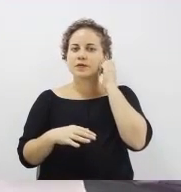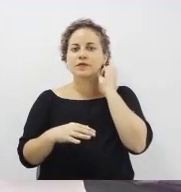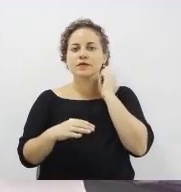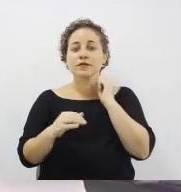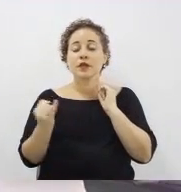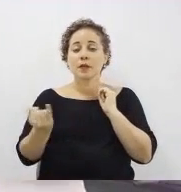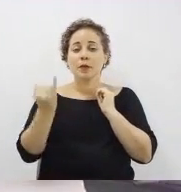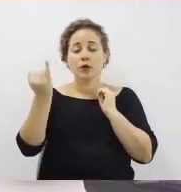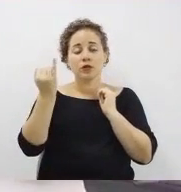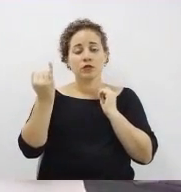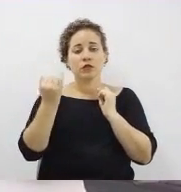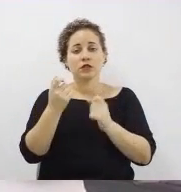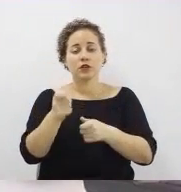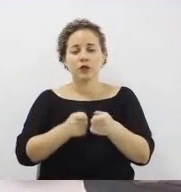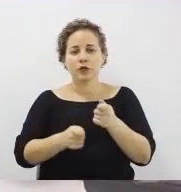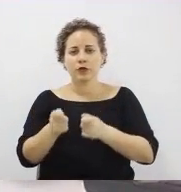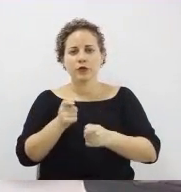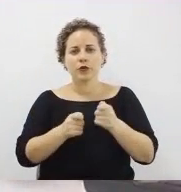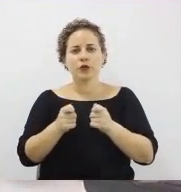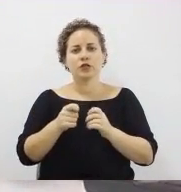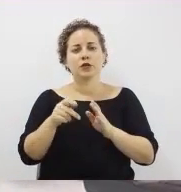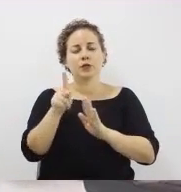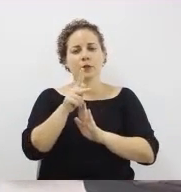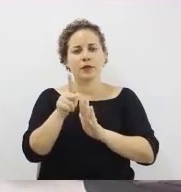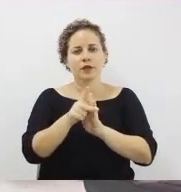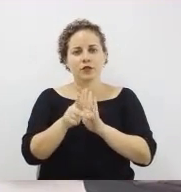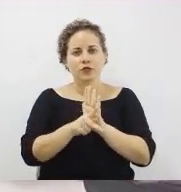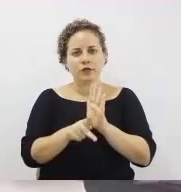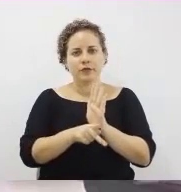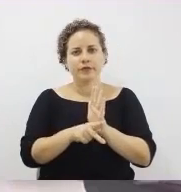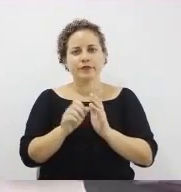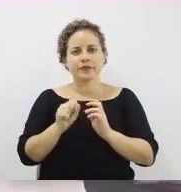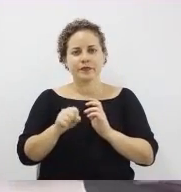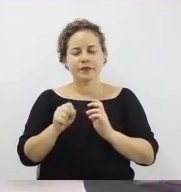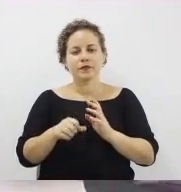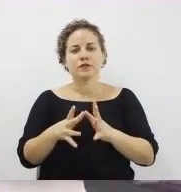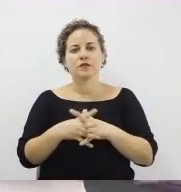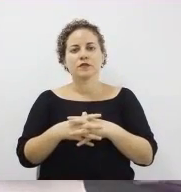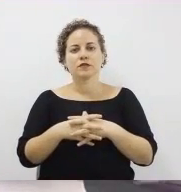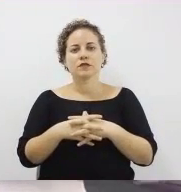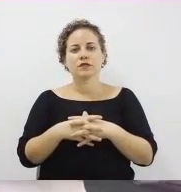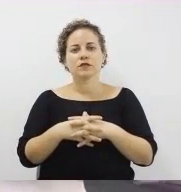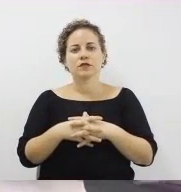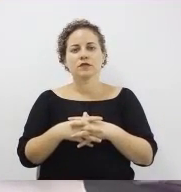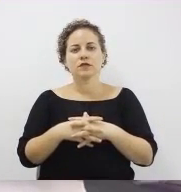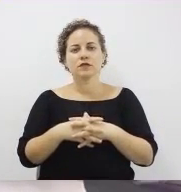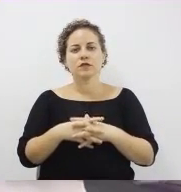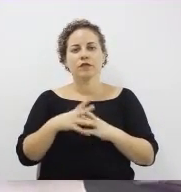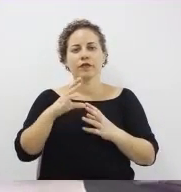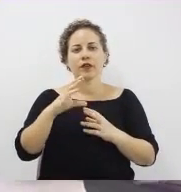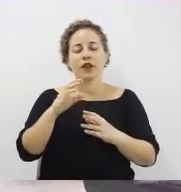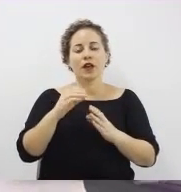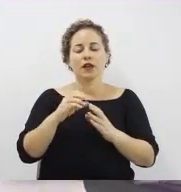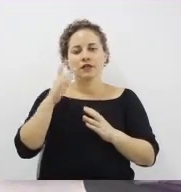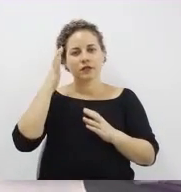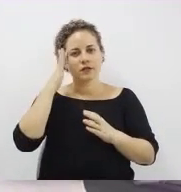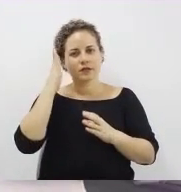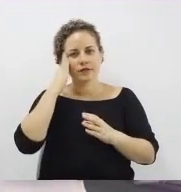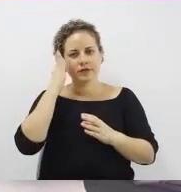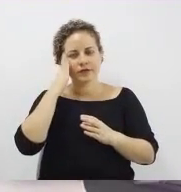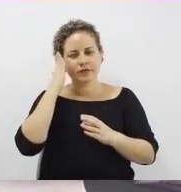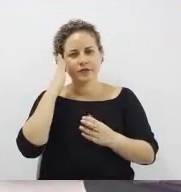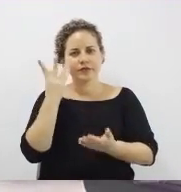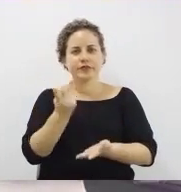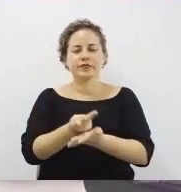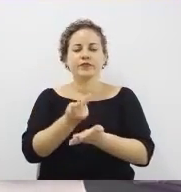delas e fazer com que elas ocorram de acordo com o que foi planejado. Então, estes dois conceitos, como não poderia deixar de